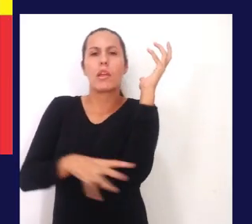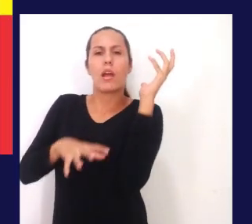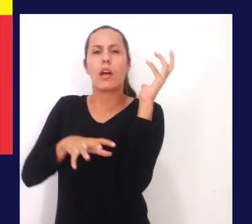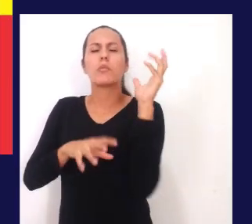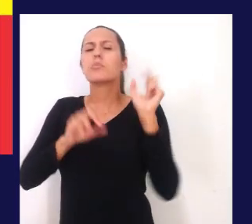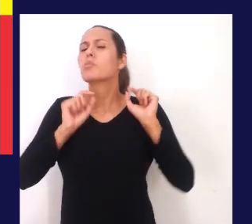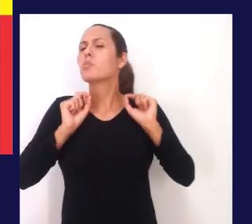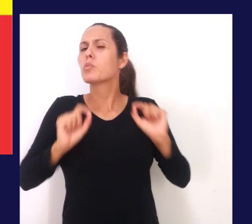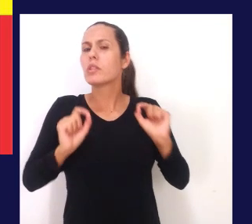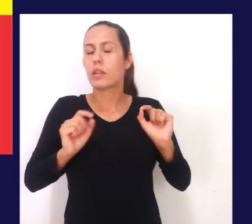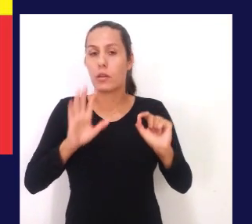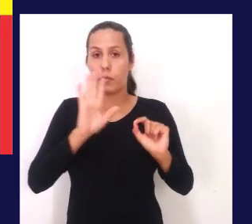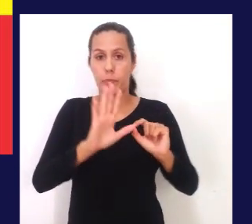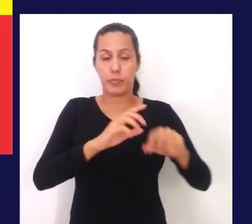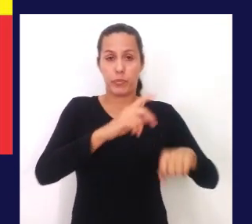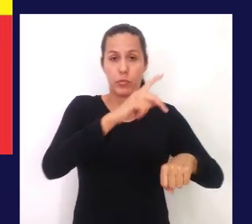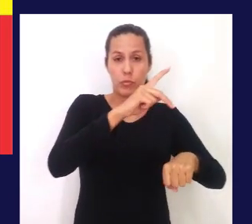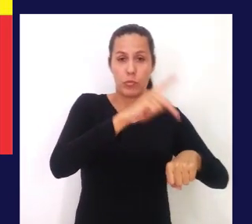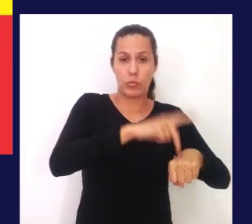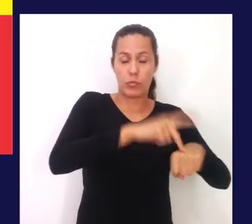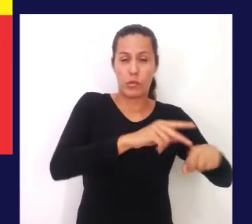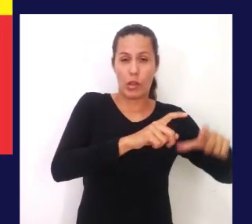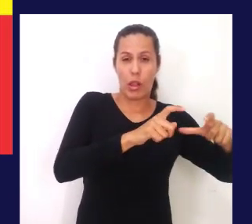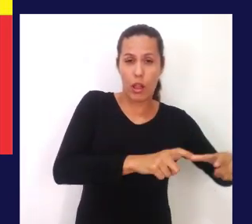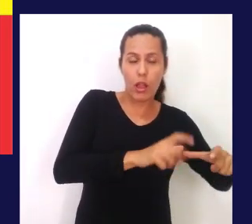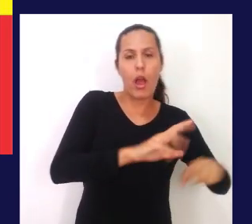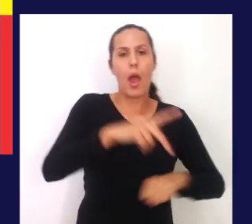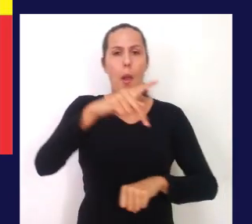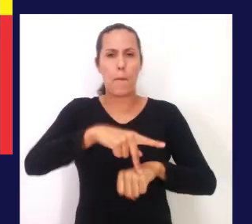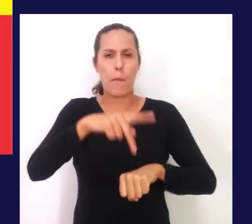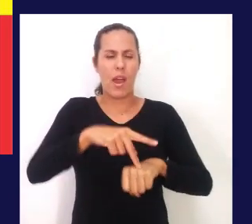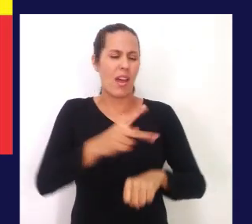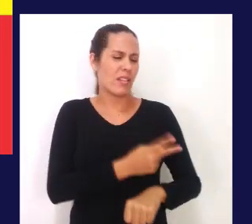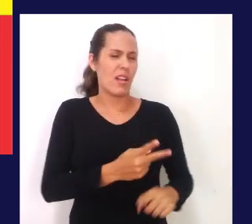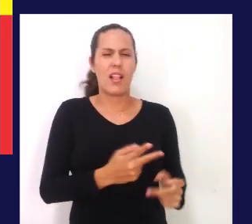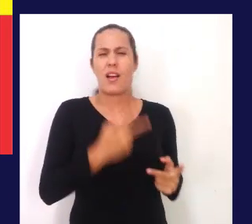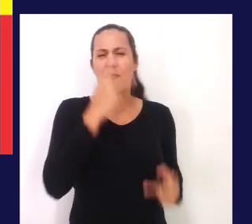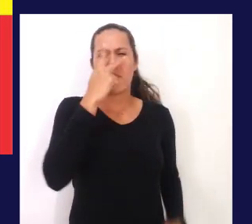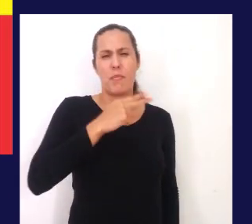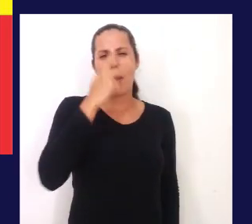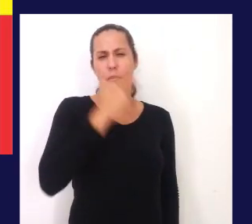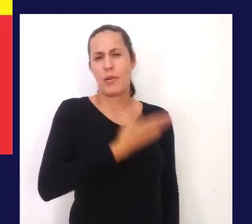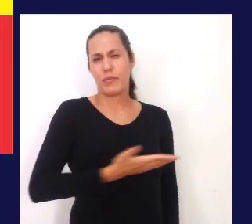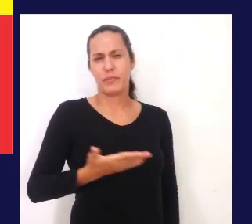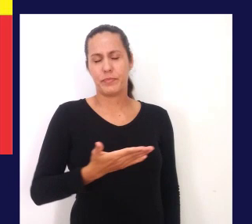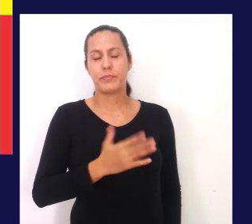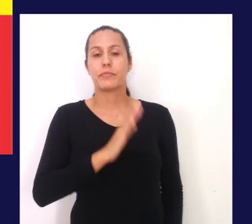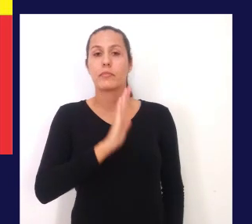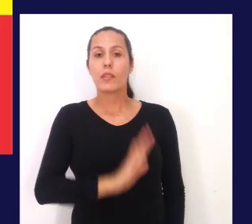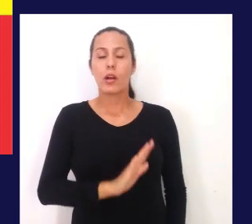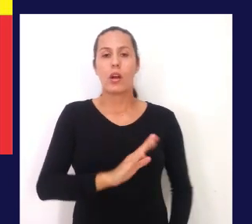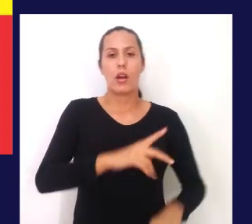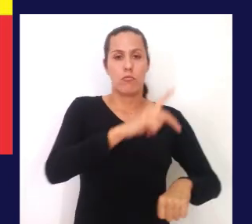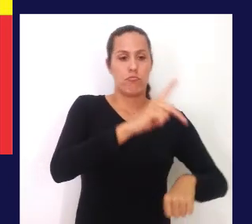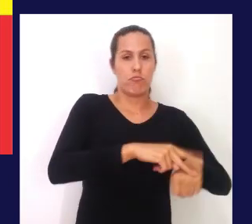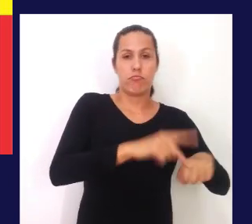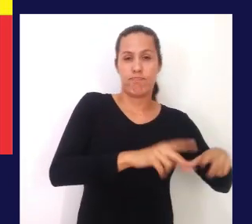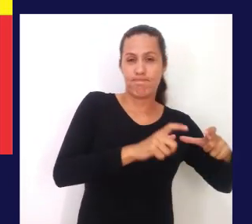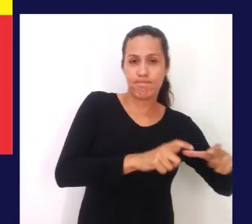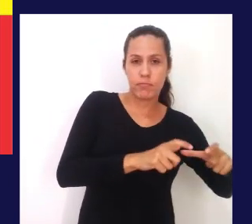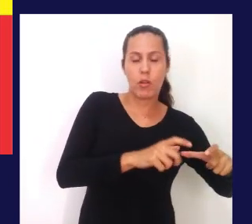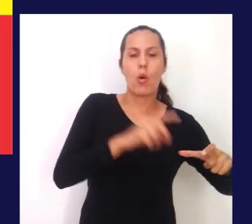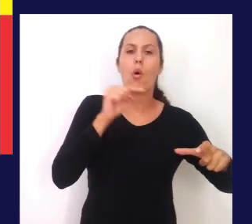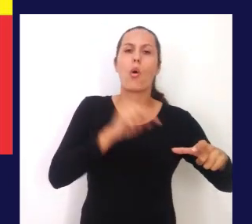slide, a rocha e a pedra, elas são a mesma coisa. Rocha, na realidade, vai se tratar